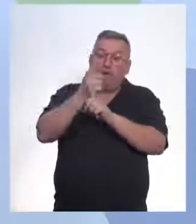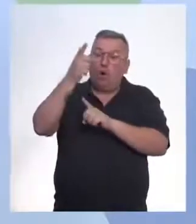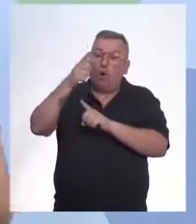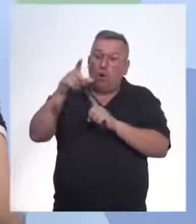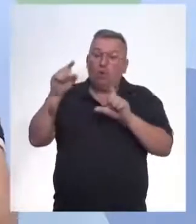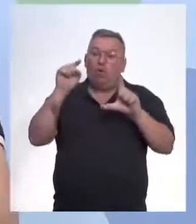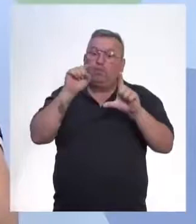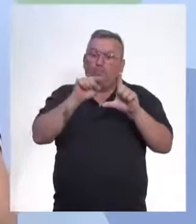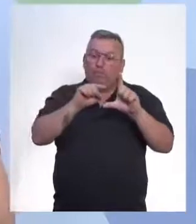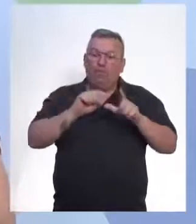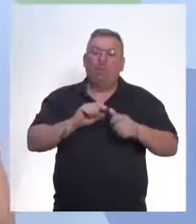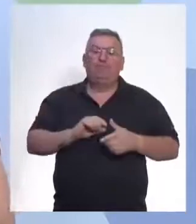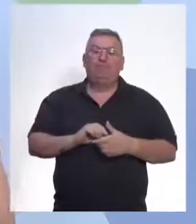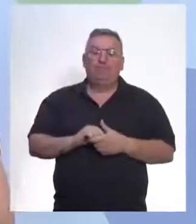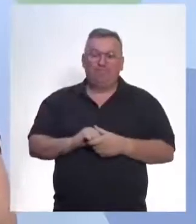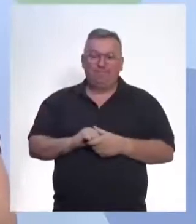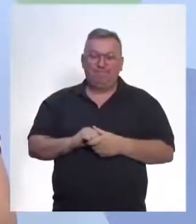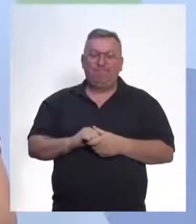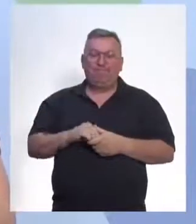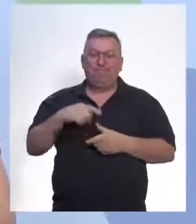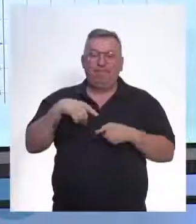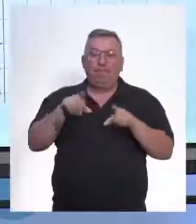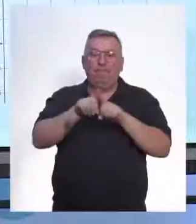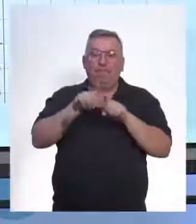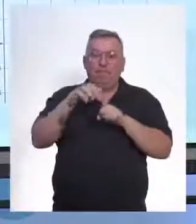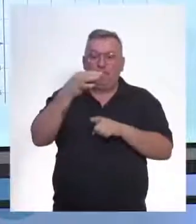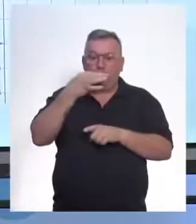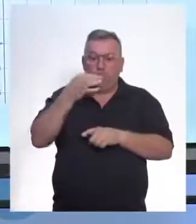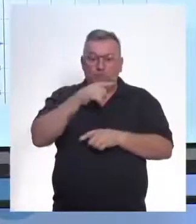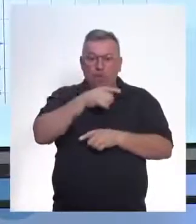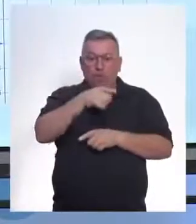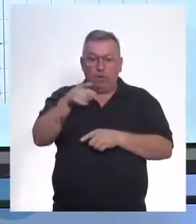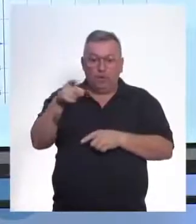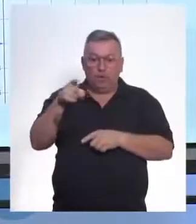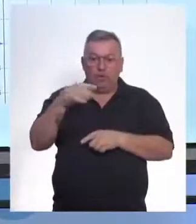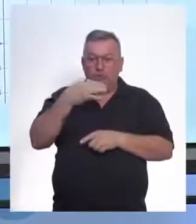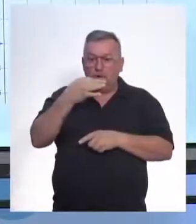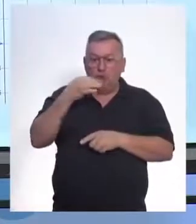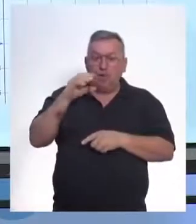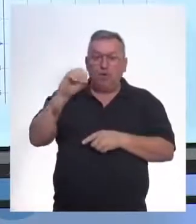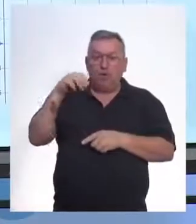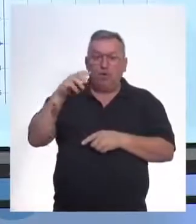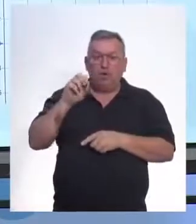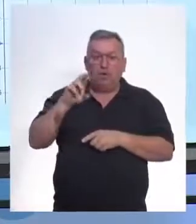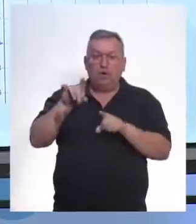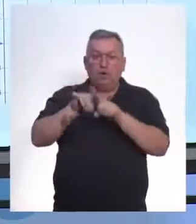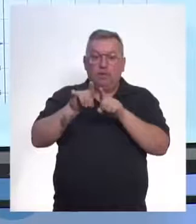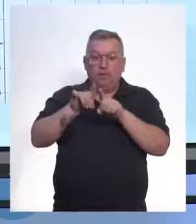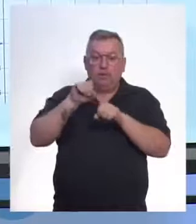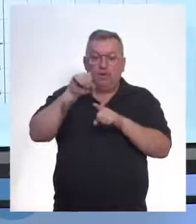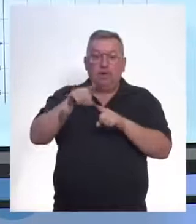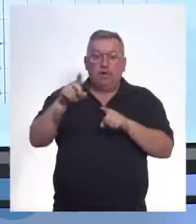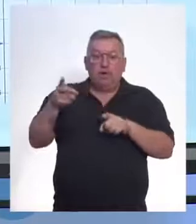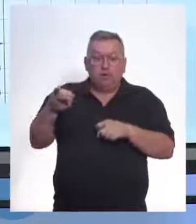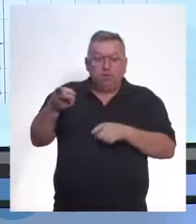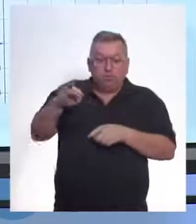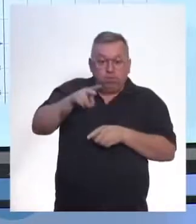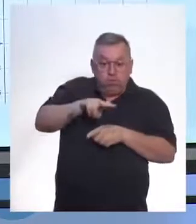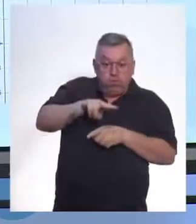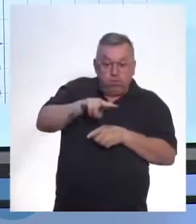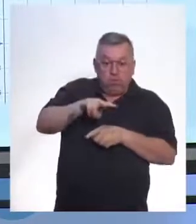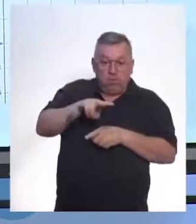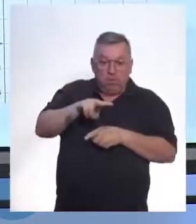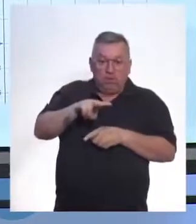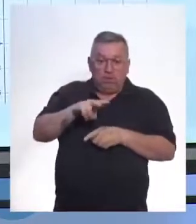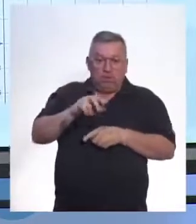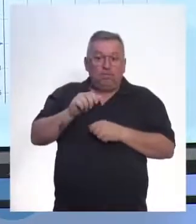né, Ale? Exatamente. E eu até tinha comentado com eles que, e eu acho que o Osmar também comentou ontem, essa inversão, ela até que